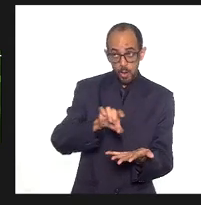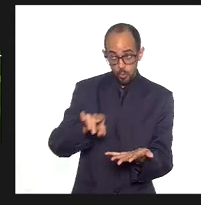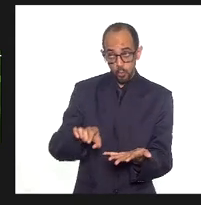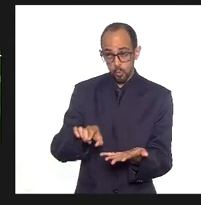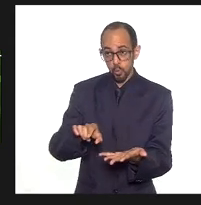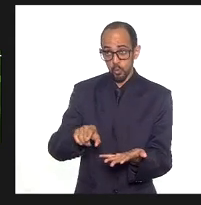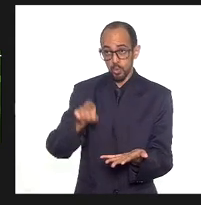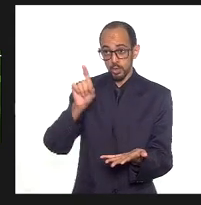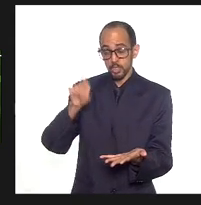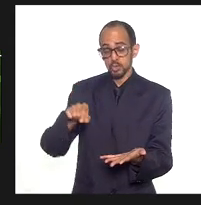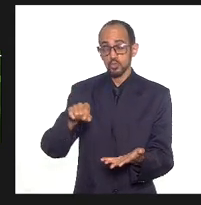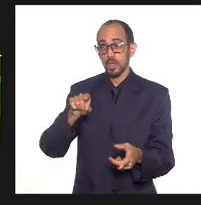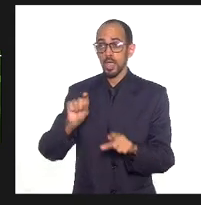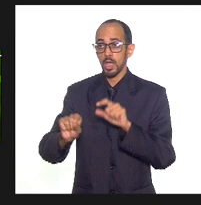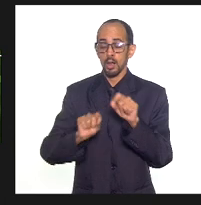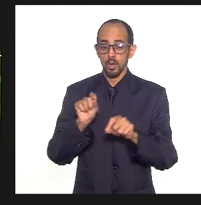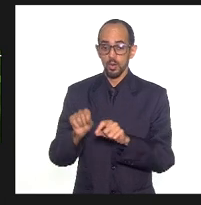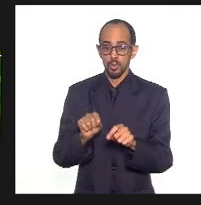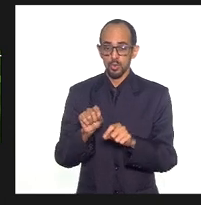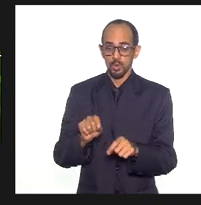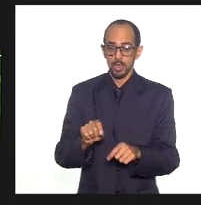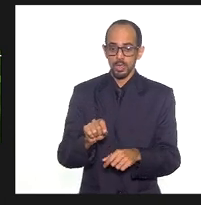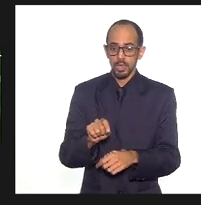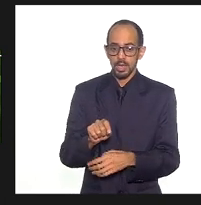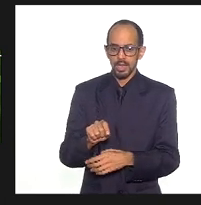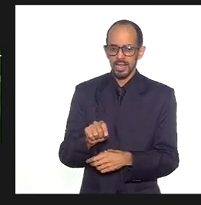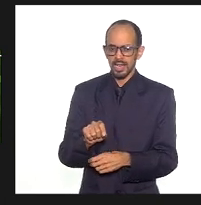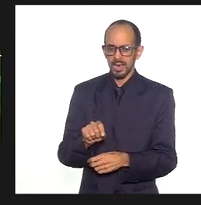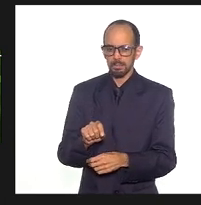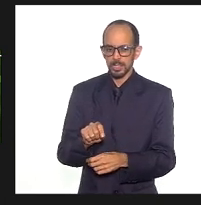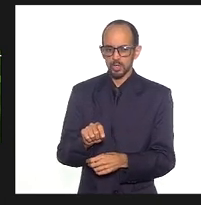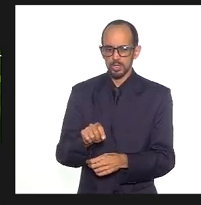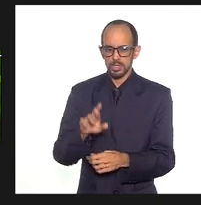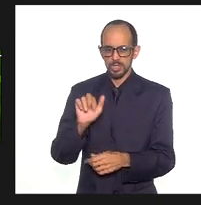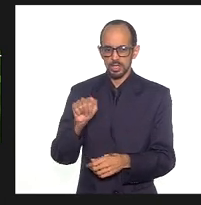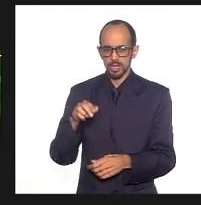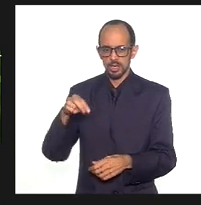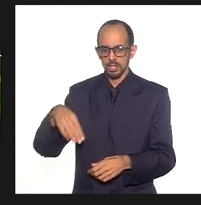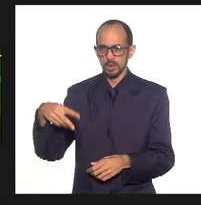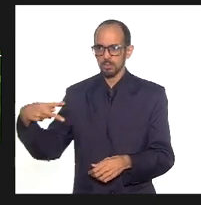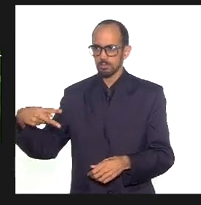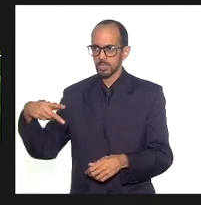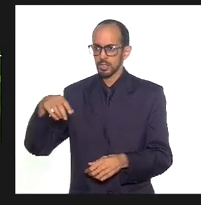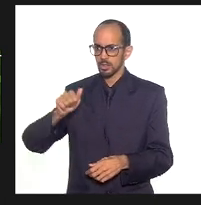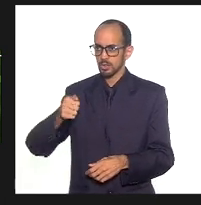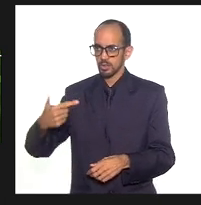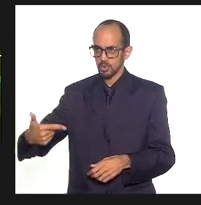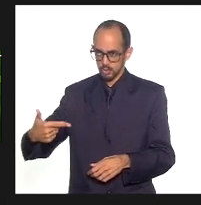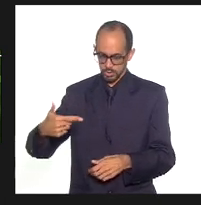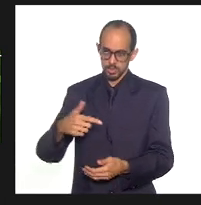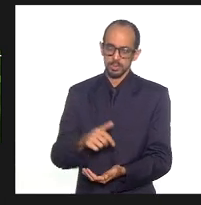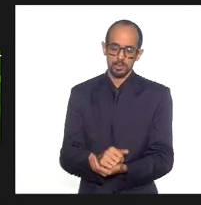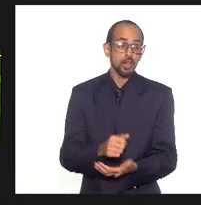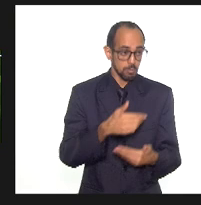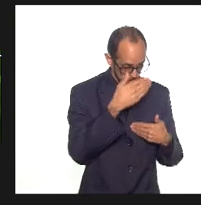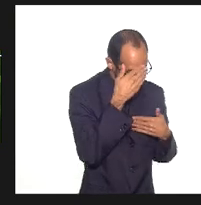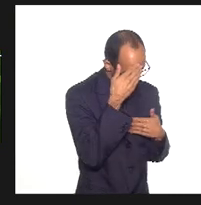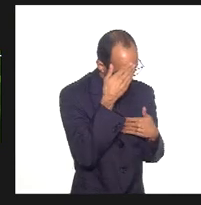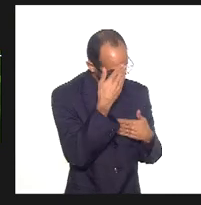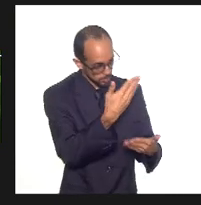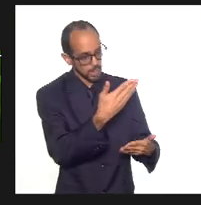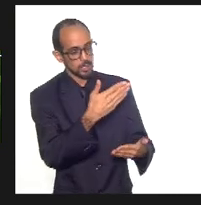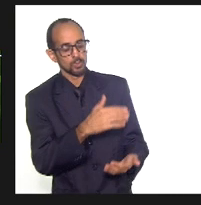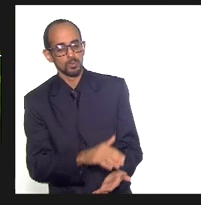isso observa a RAMP 12, observa a regulação da ANP. Agradeço.